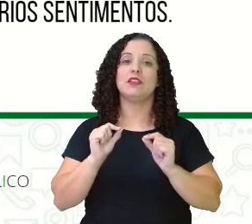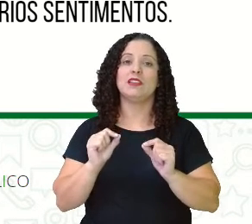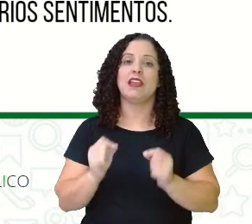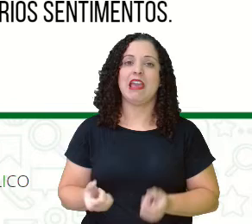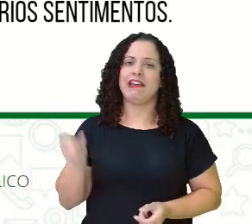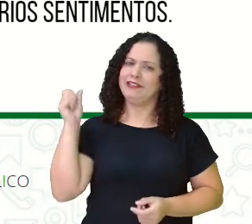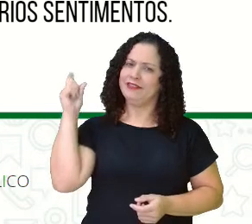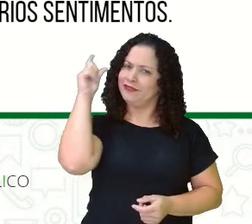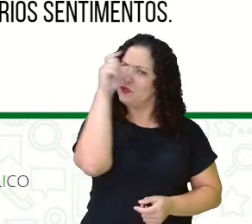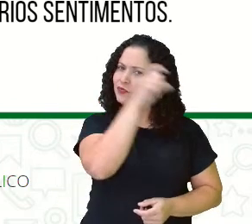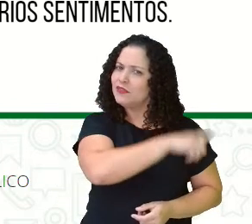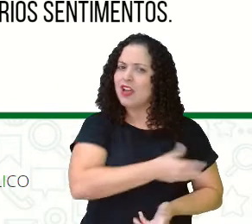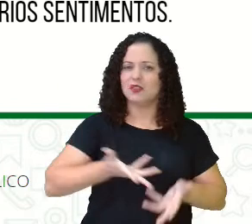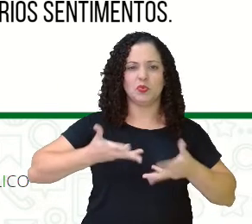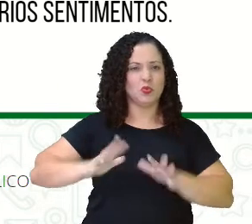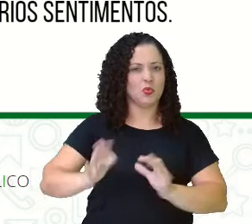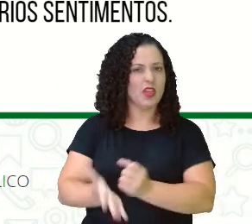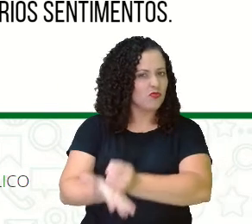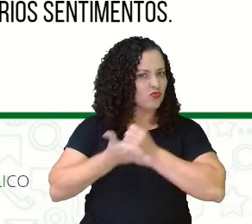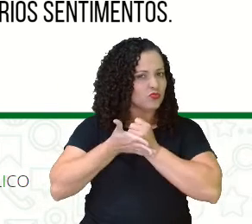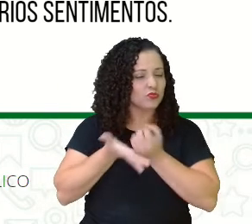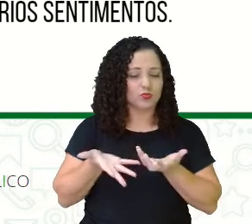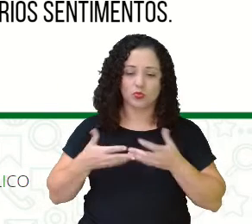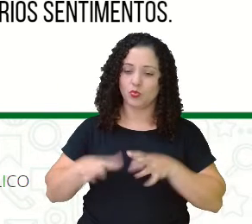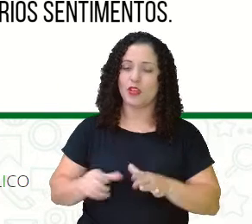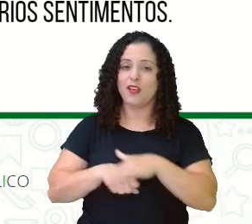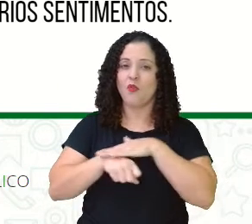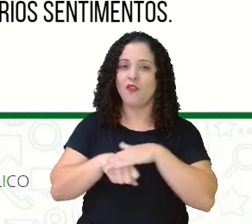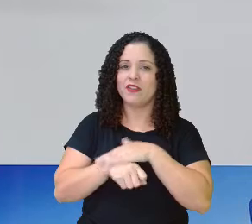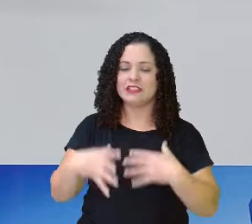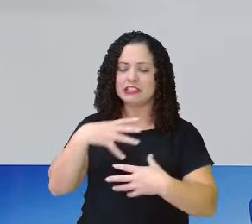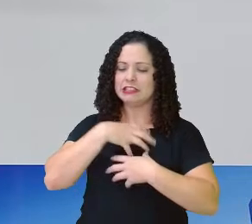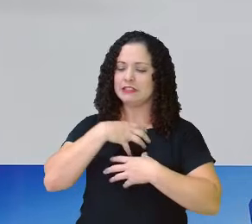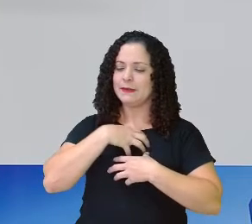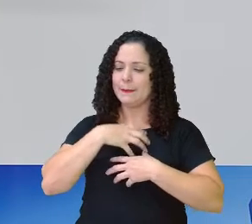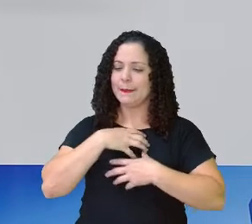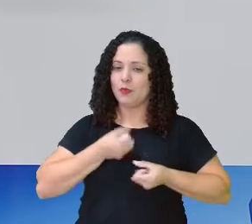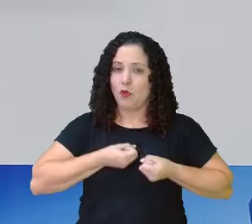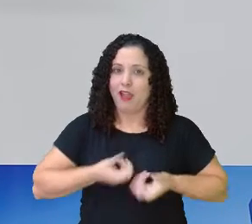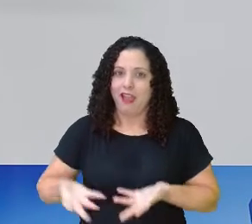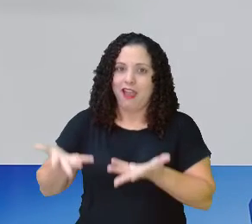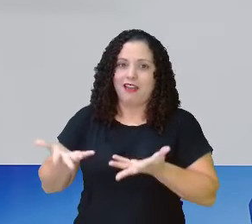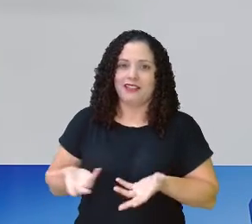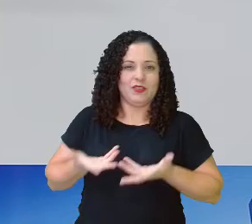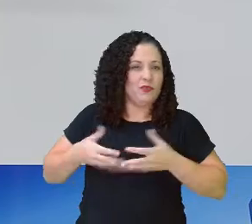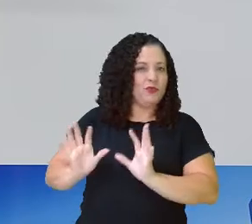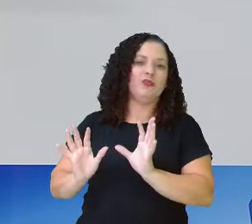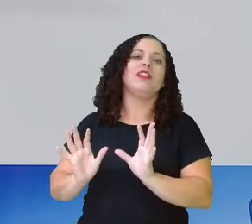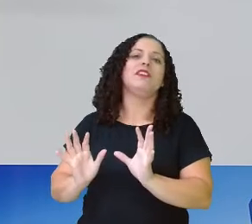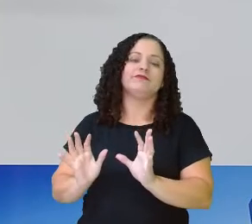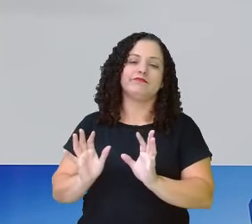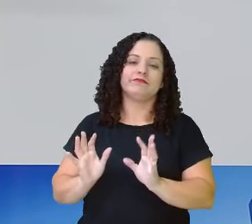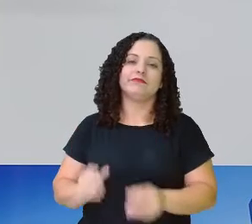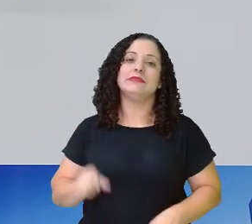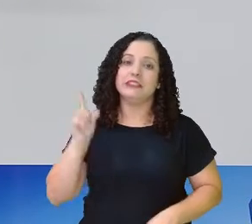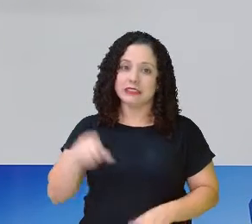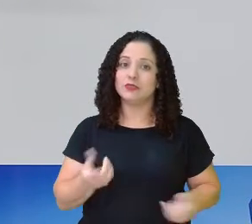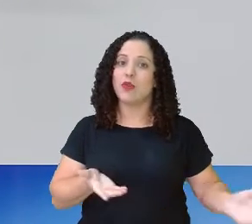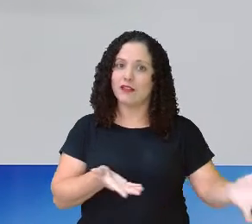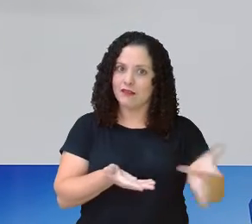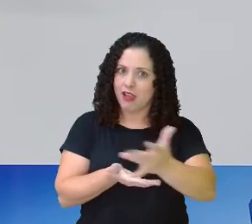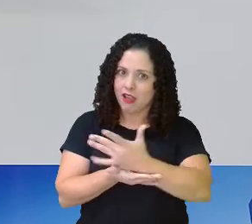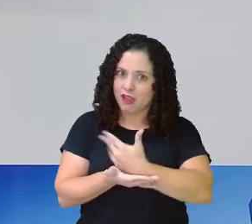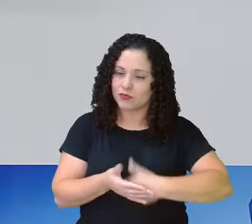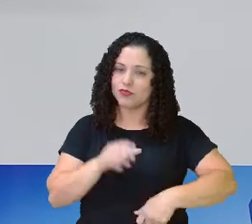ajuda psicológica e conversar sobre os próprios sentimentos. Vejam a seriedade disso. Isso é um dado da Organização Mundial da